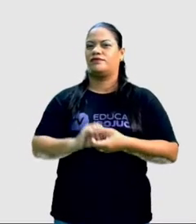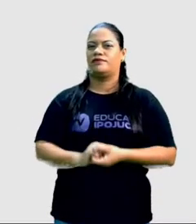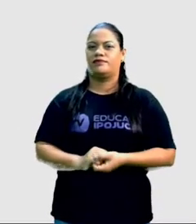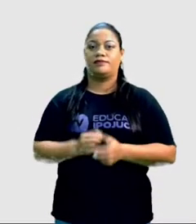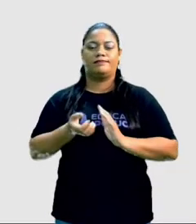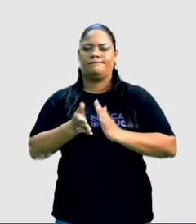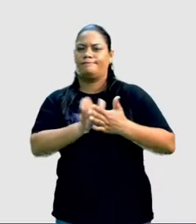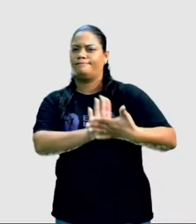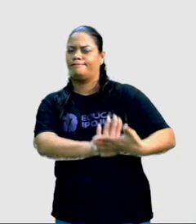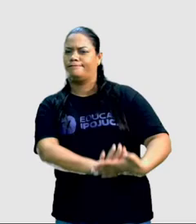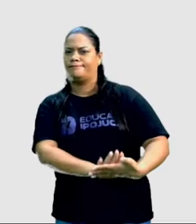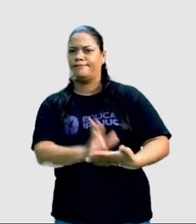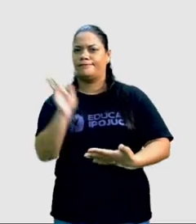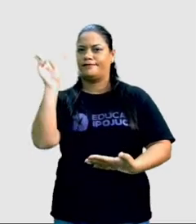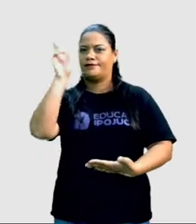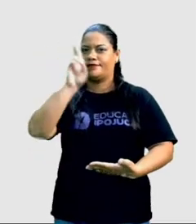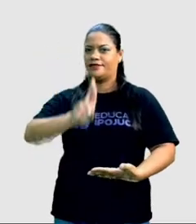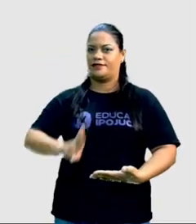tem religião.